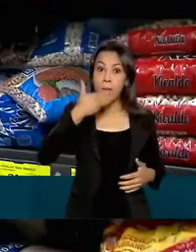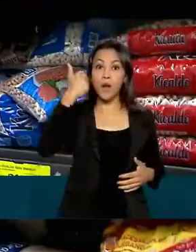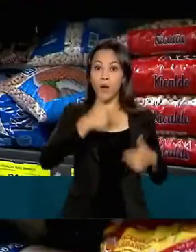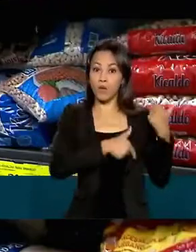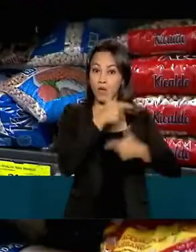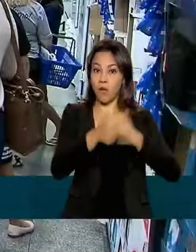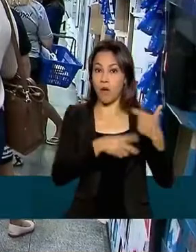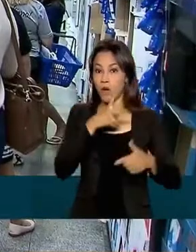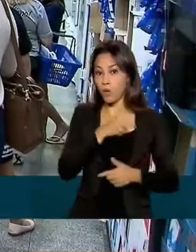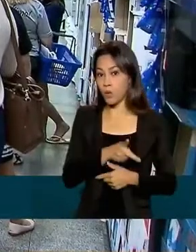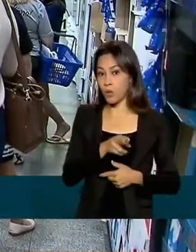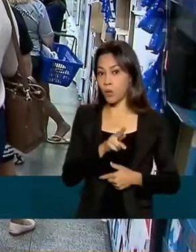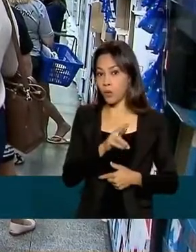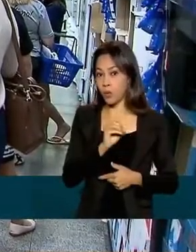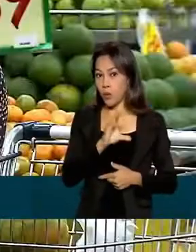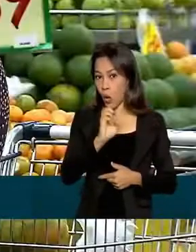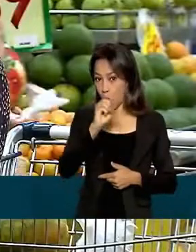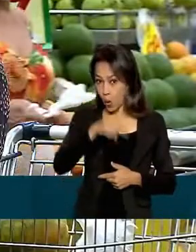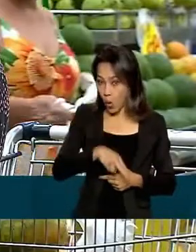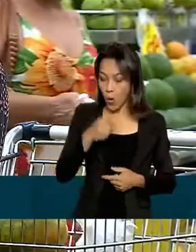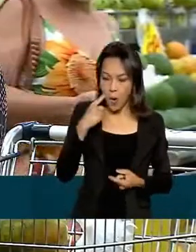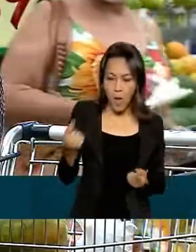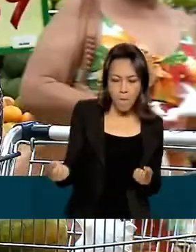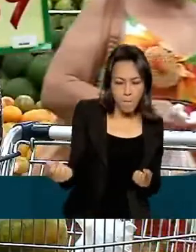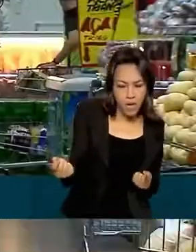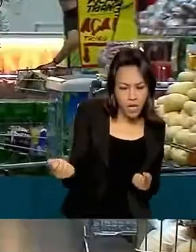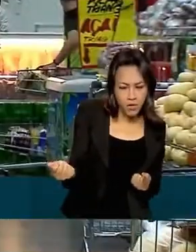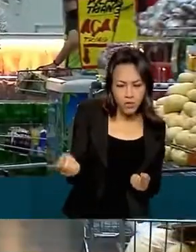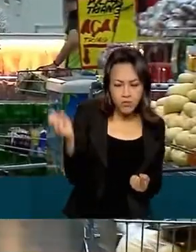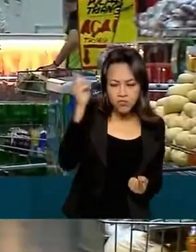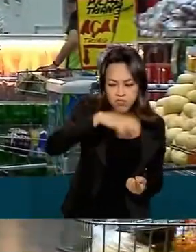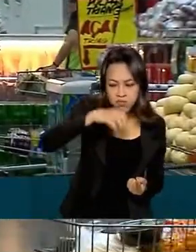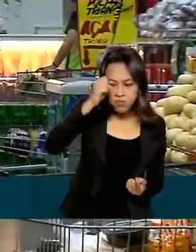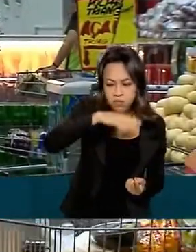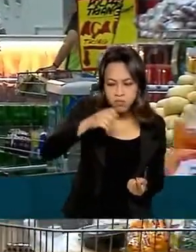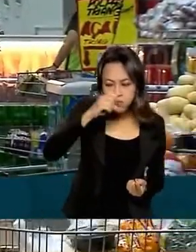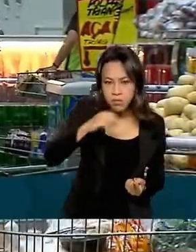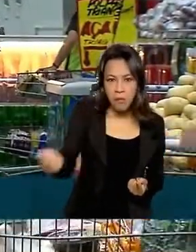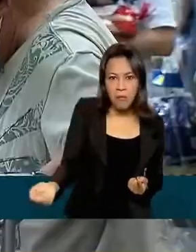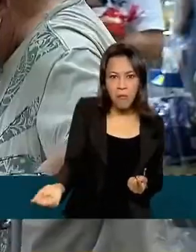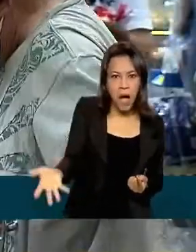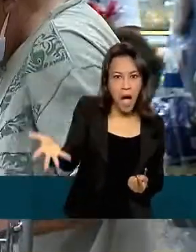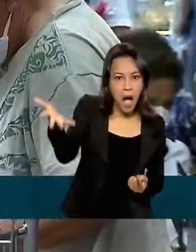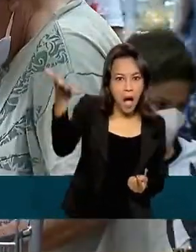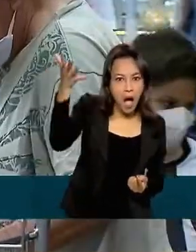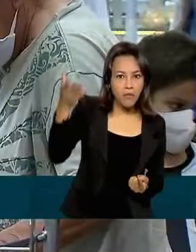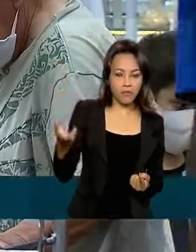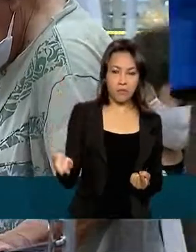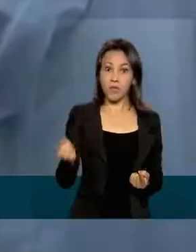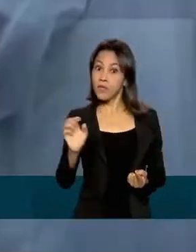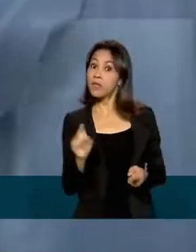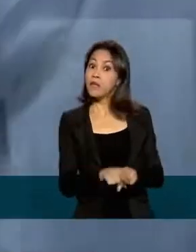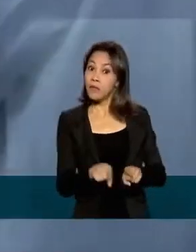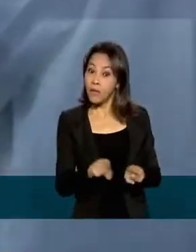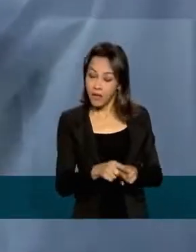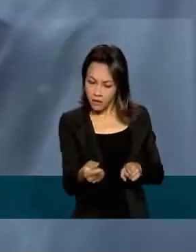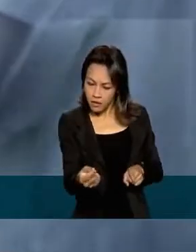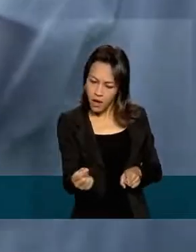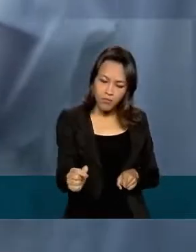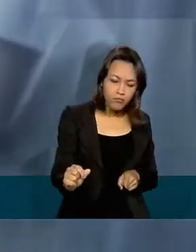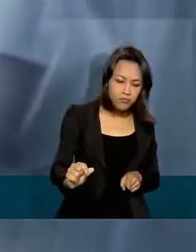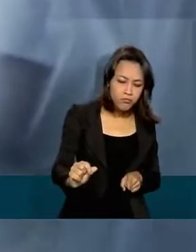preços abusivos, inclusive, foi apresentado pela Secretaria Nacional do Consumidor. E este guia, justamente, ele